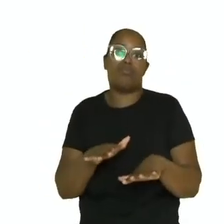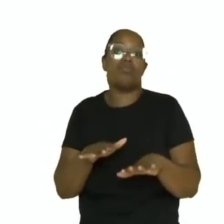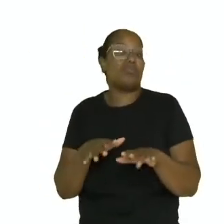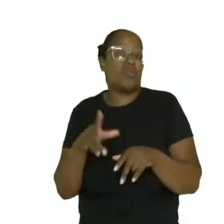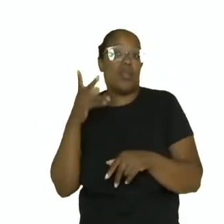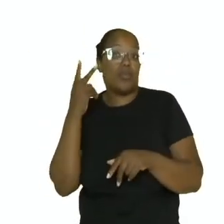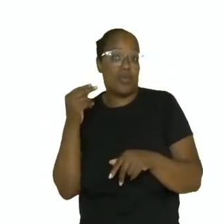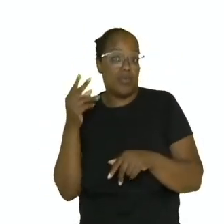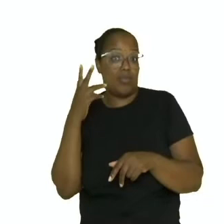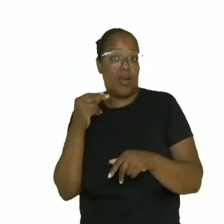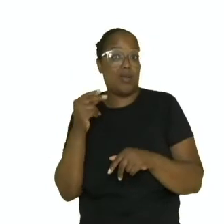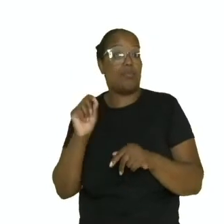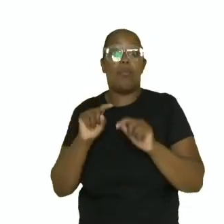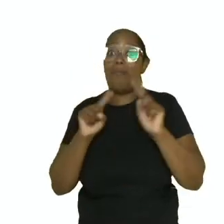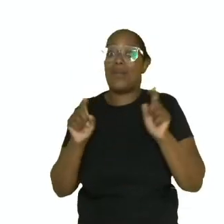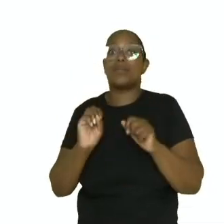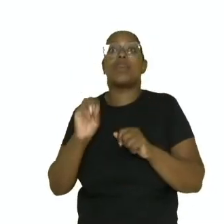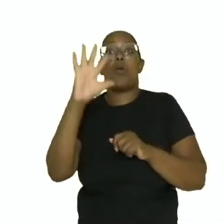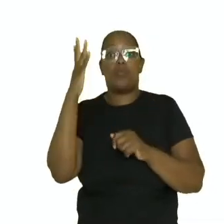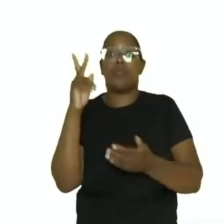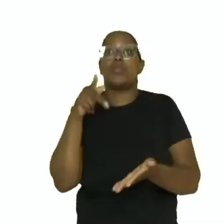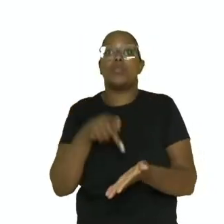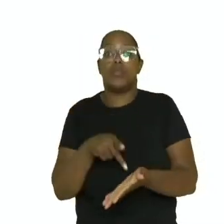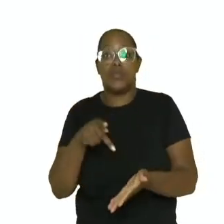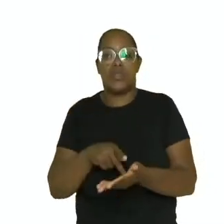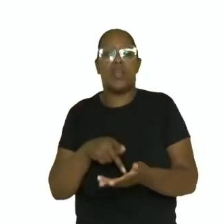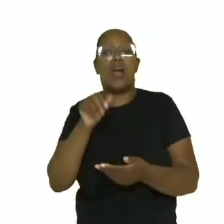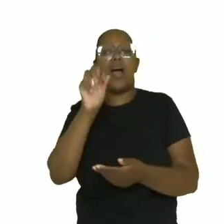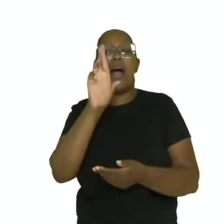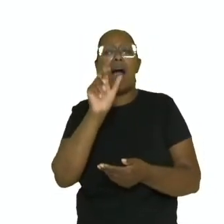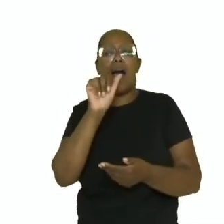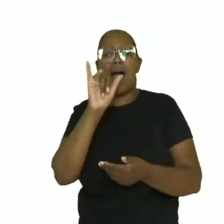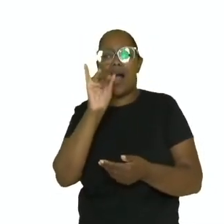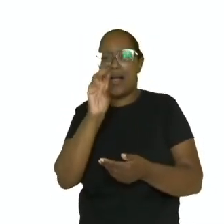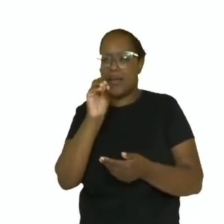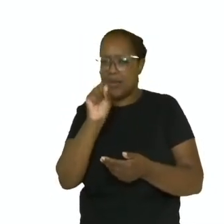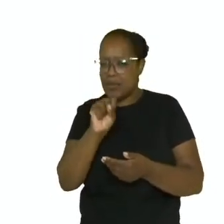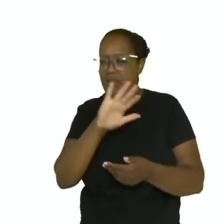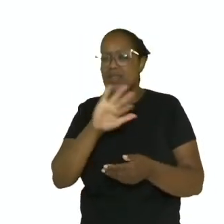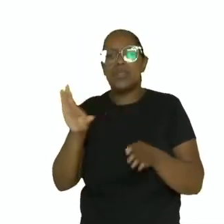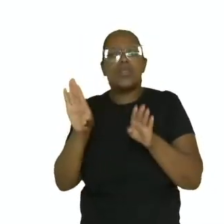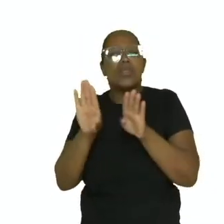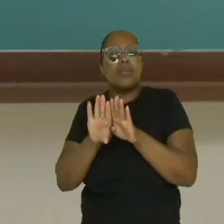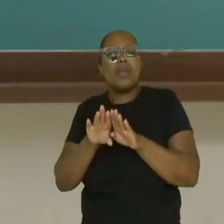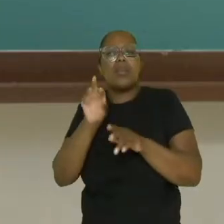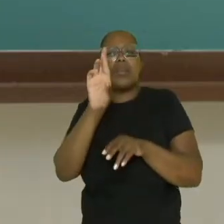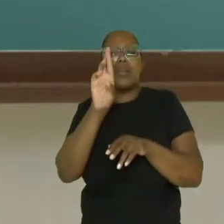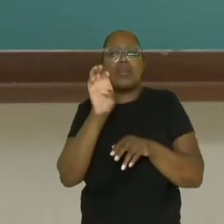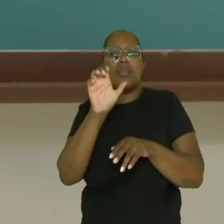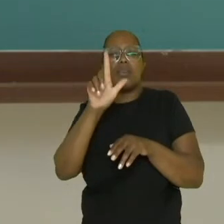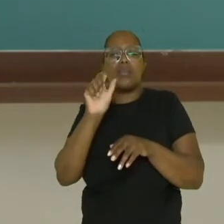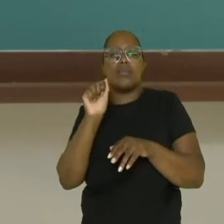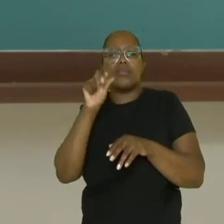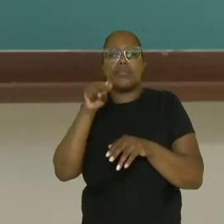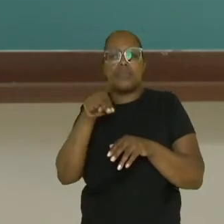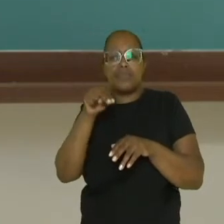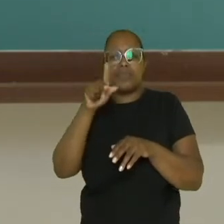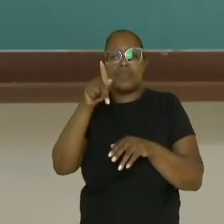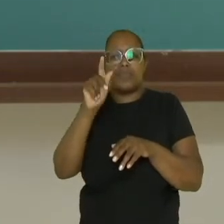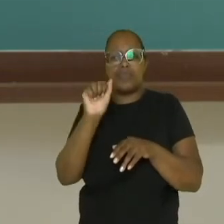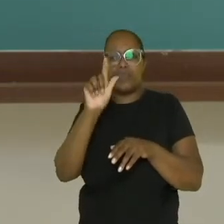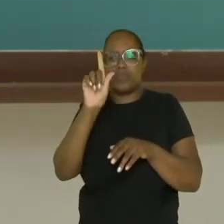em que ela ocorre. Aqui nós temos raios e relâmpagos, provavelmente você já deve ter imaginado também